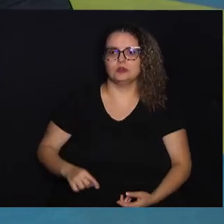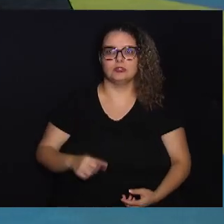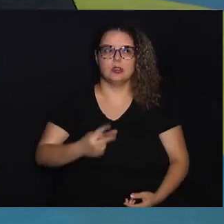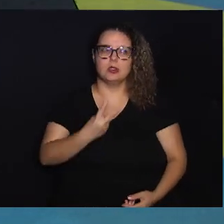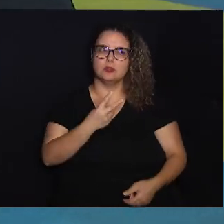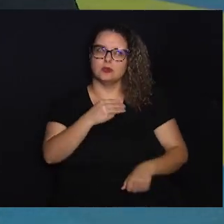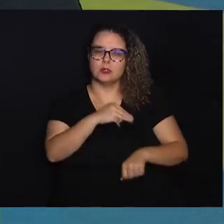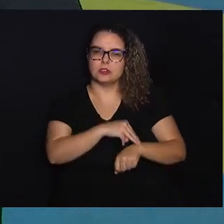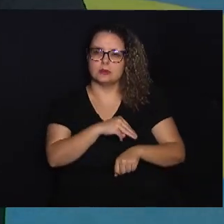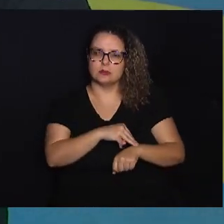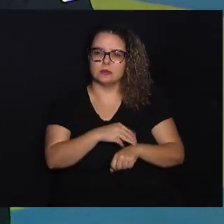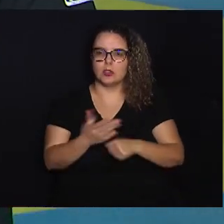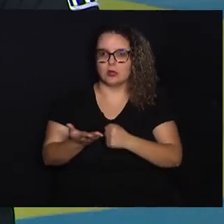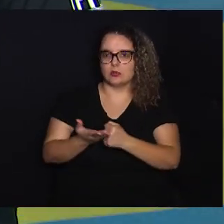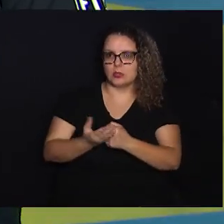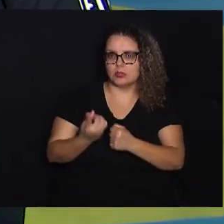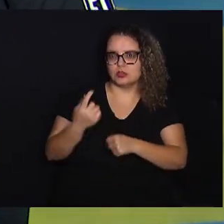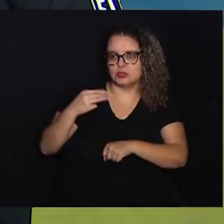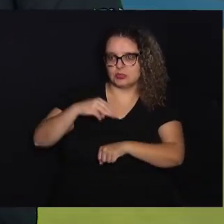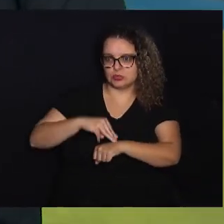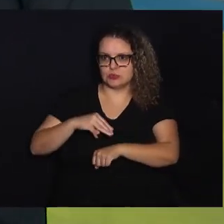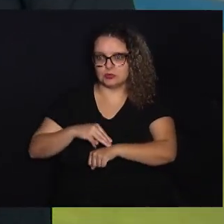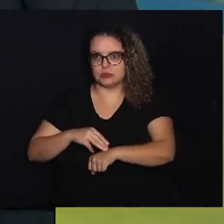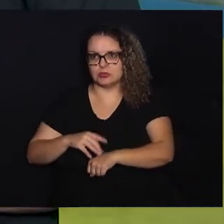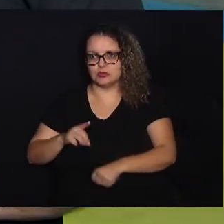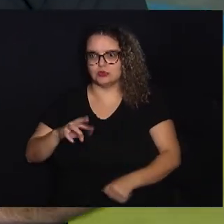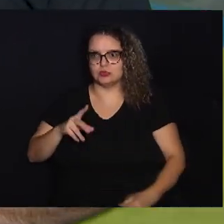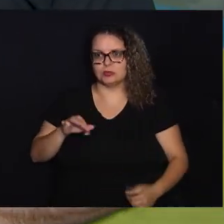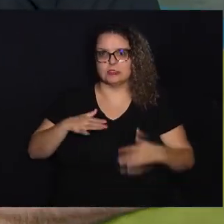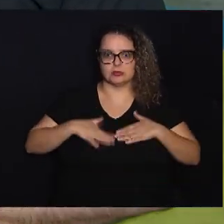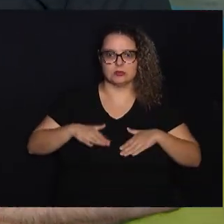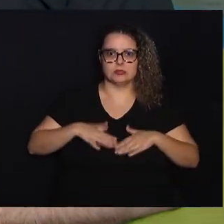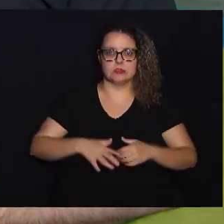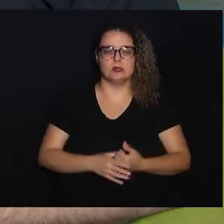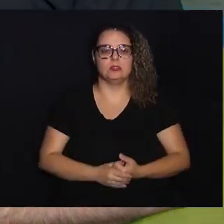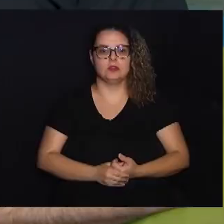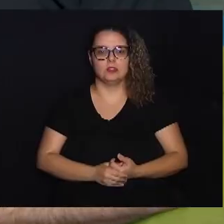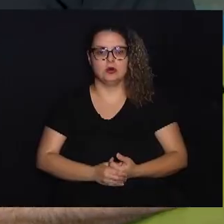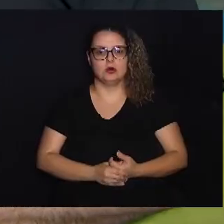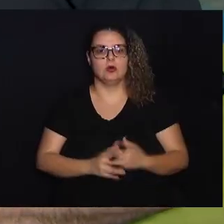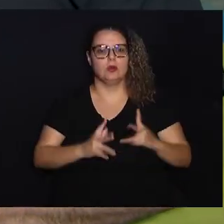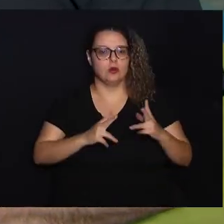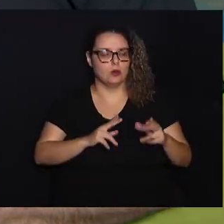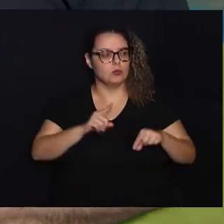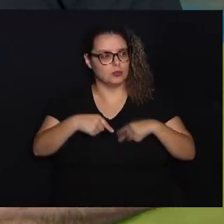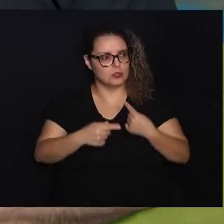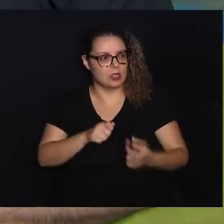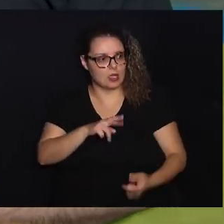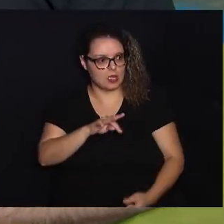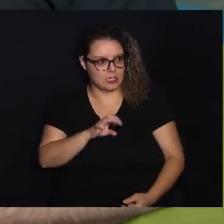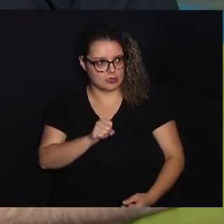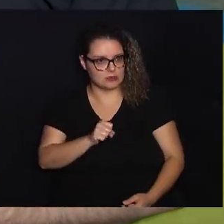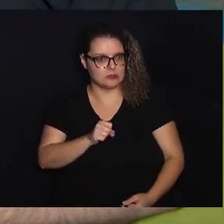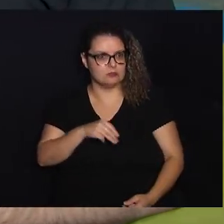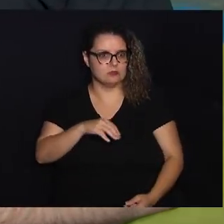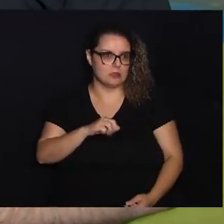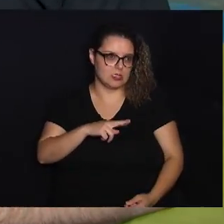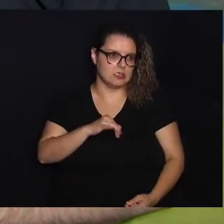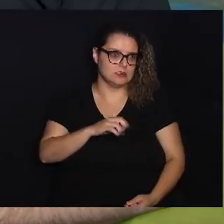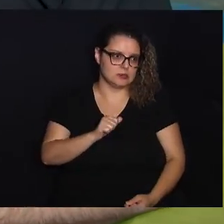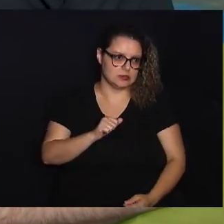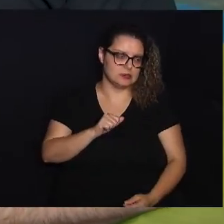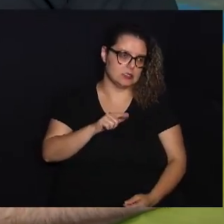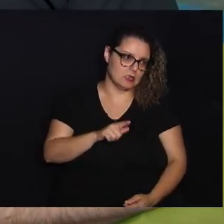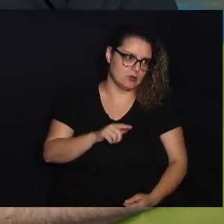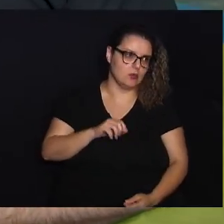São 3 rounds de 2 minutos por intervalos de 1 minuto de duração, de descanso. Como todas as outras artes marciais,